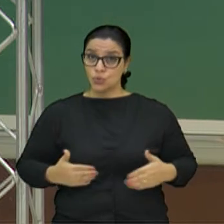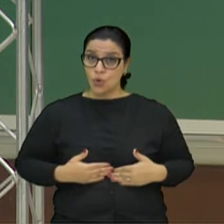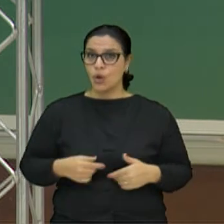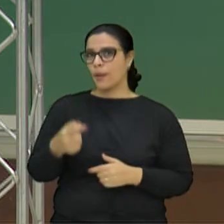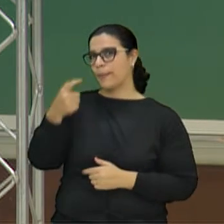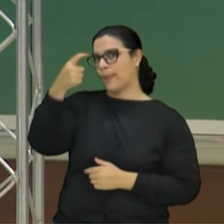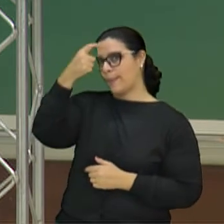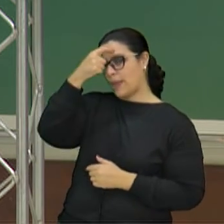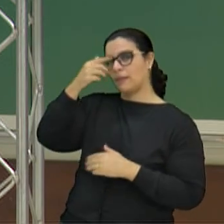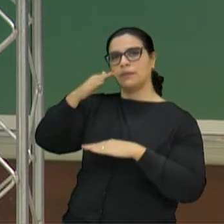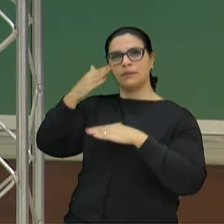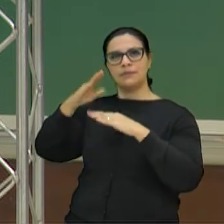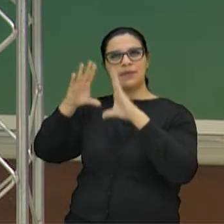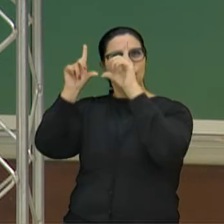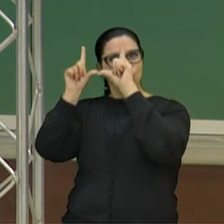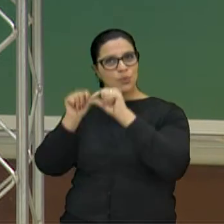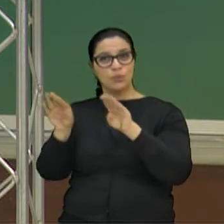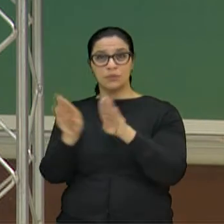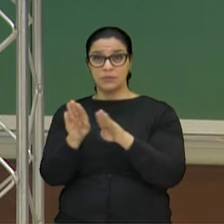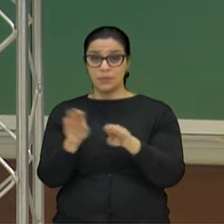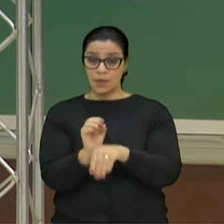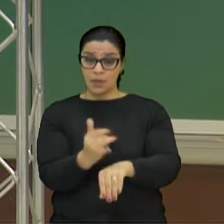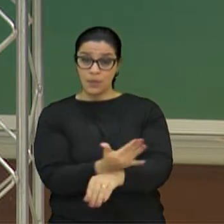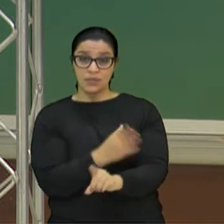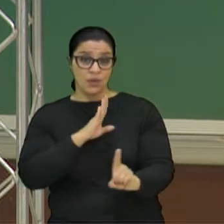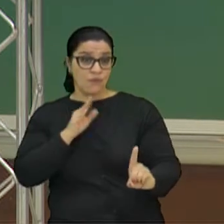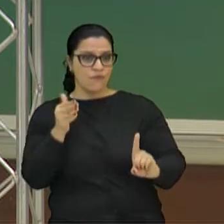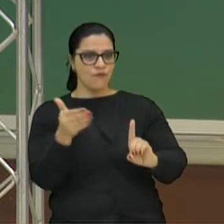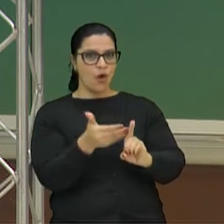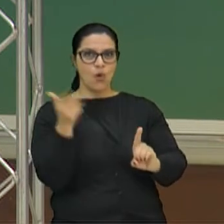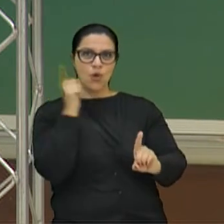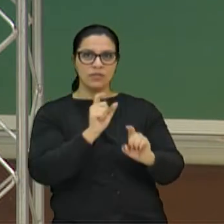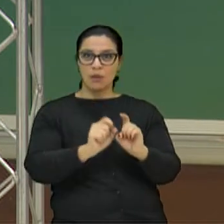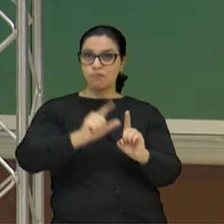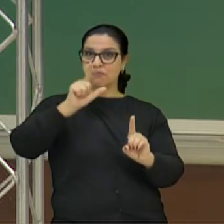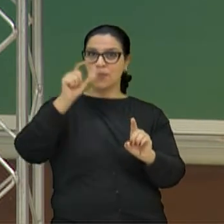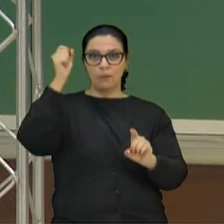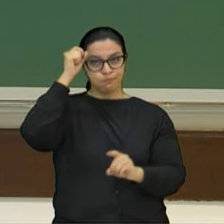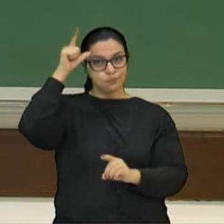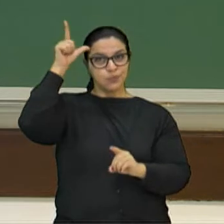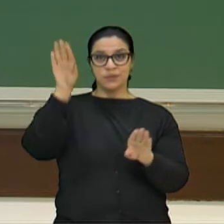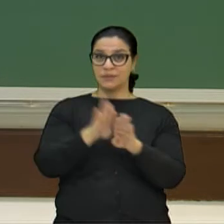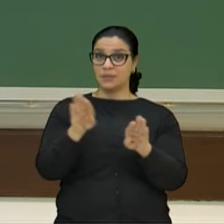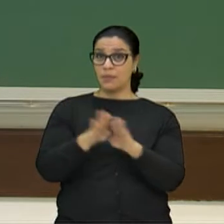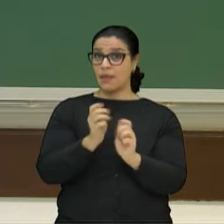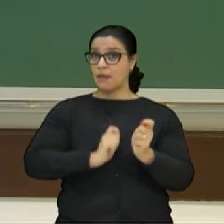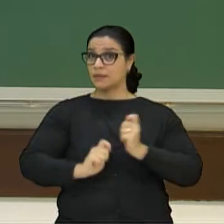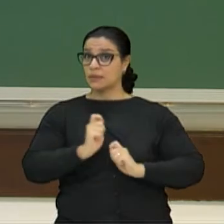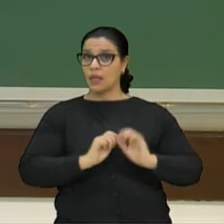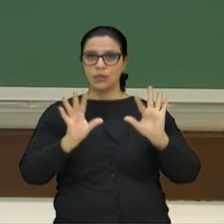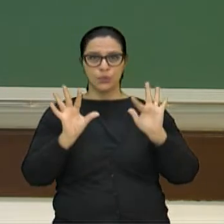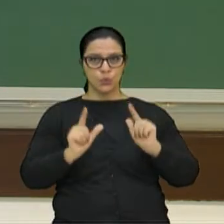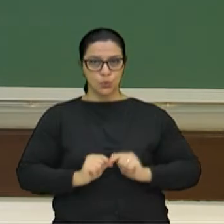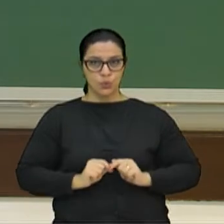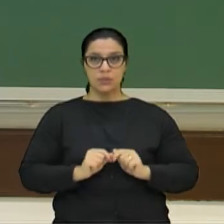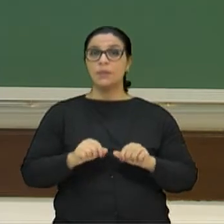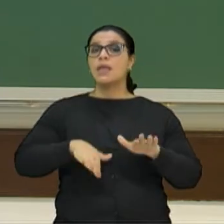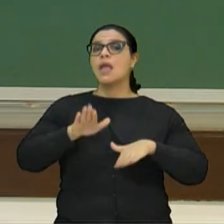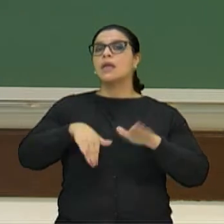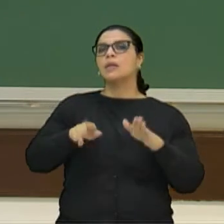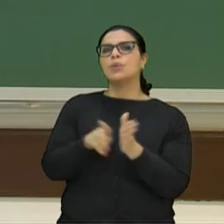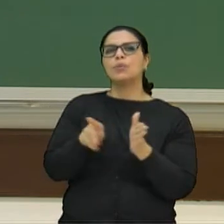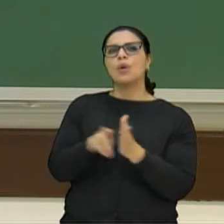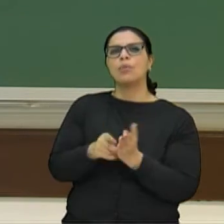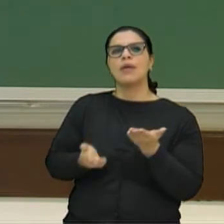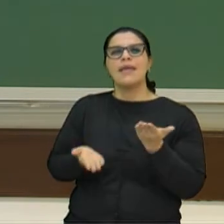emocional, aumento da capacidade de concentração e também redução da ansiedade e do equilíbrio da respiração. Então, esses aqui